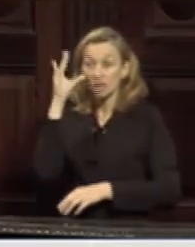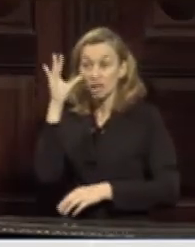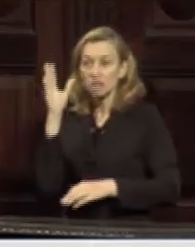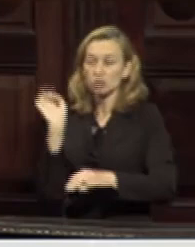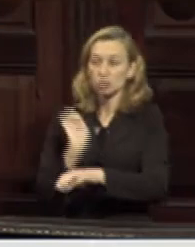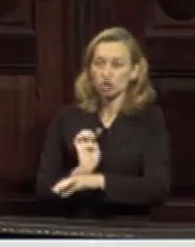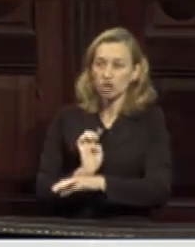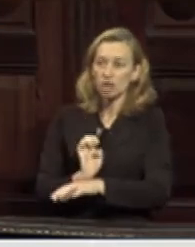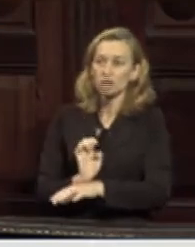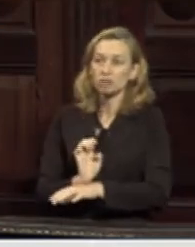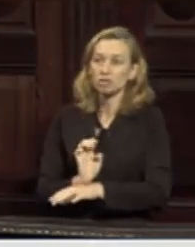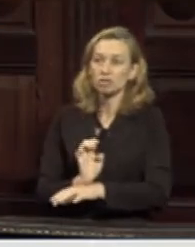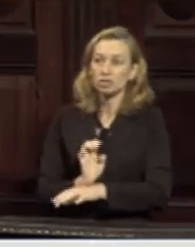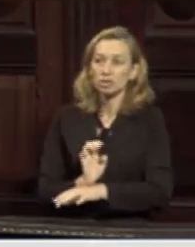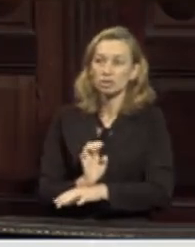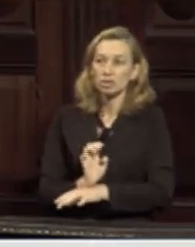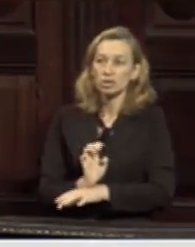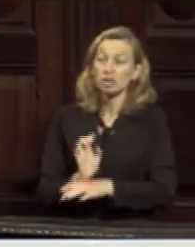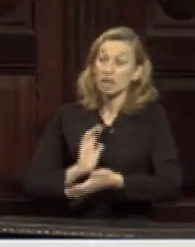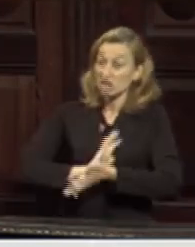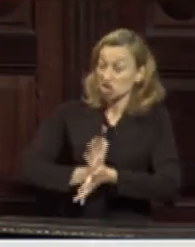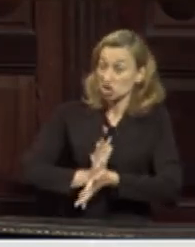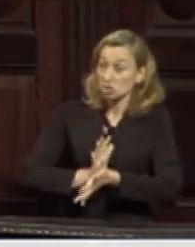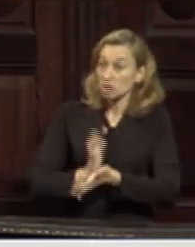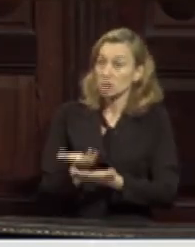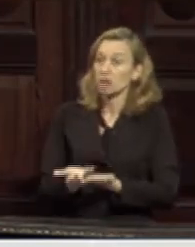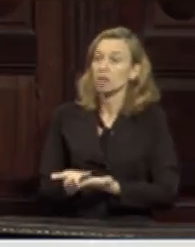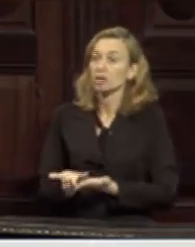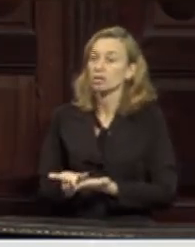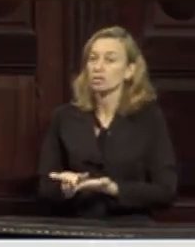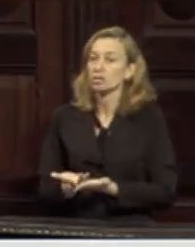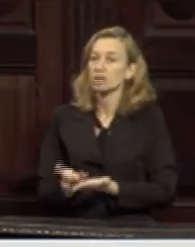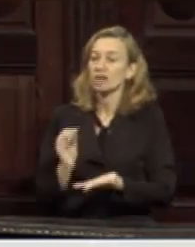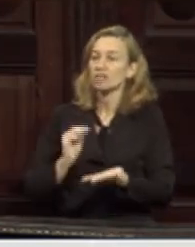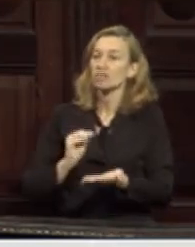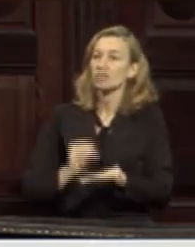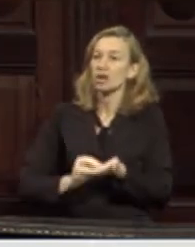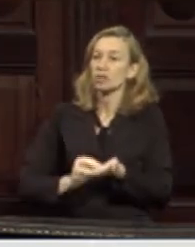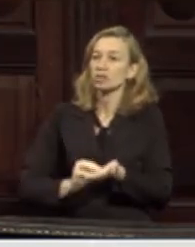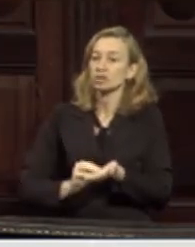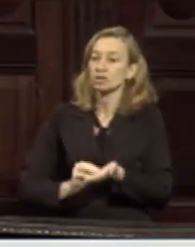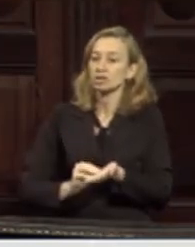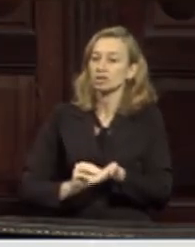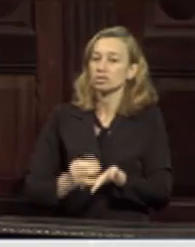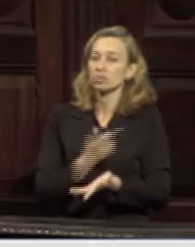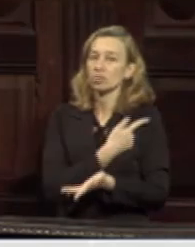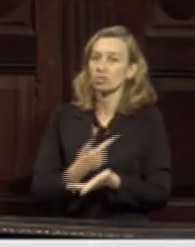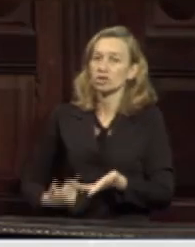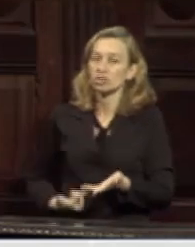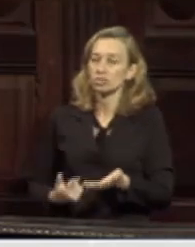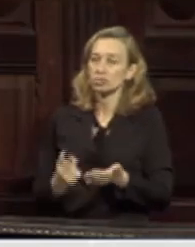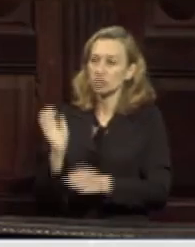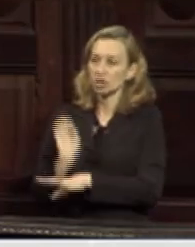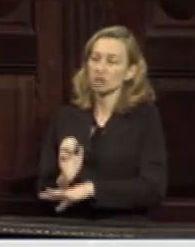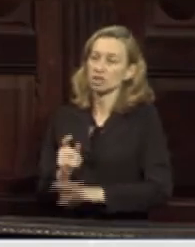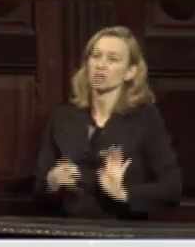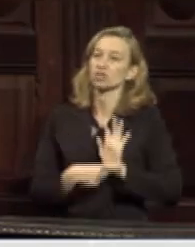Estado, pois, com a destruição, a ausência do governo do Estado, essa é a última fronteira